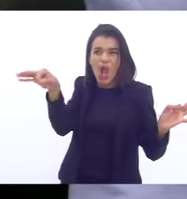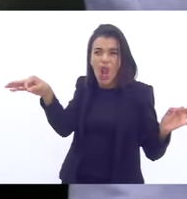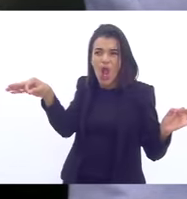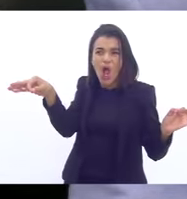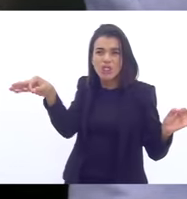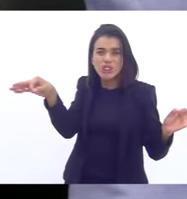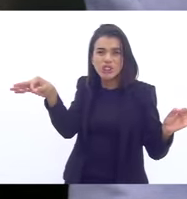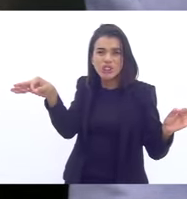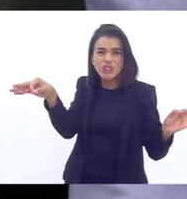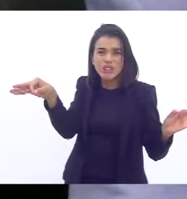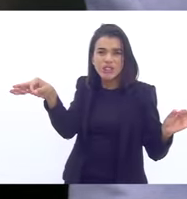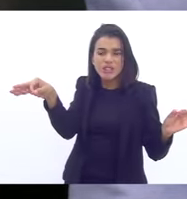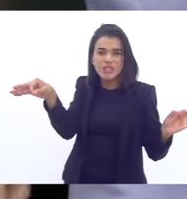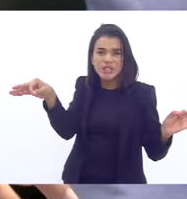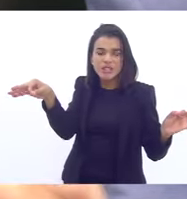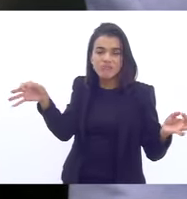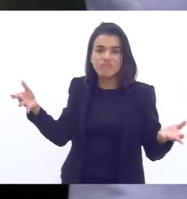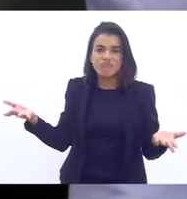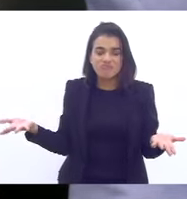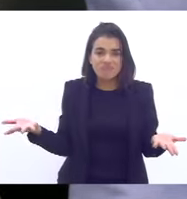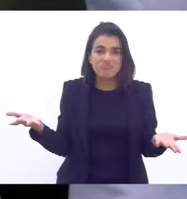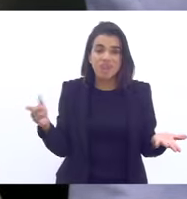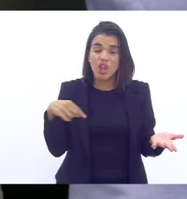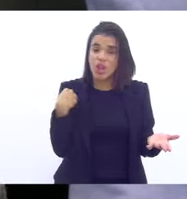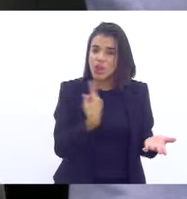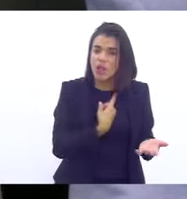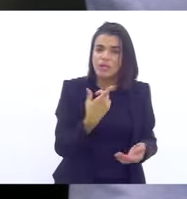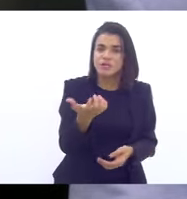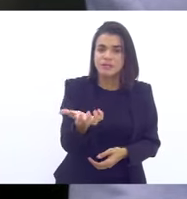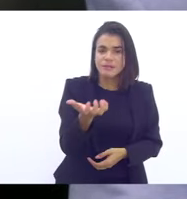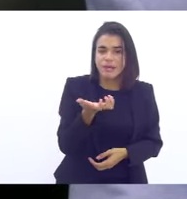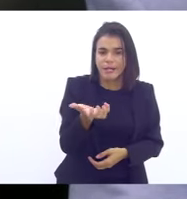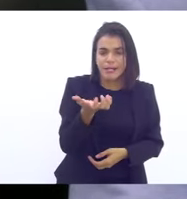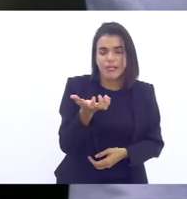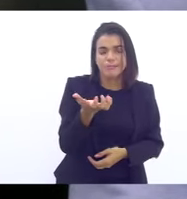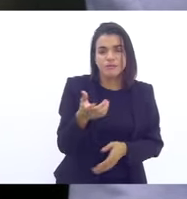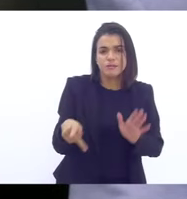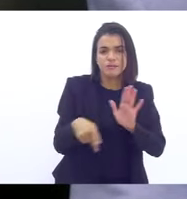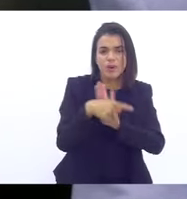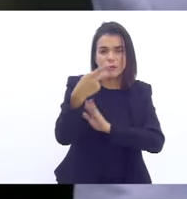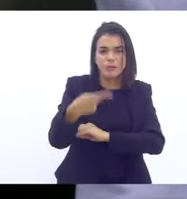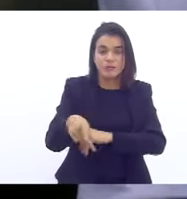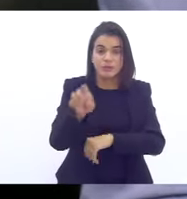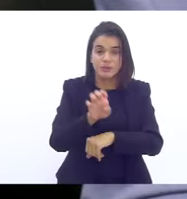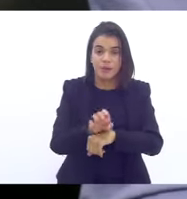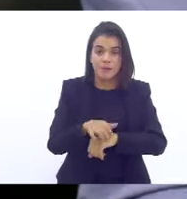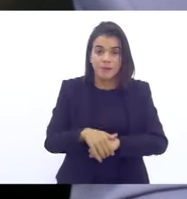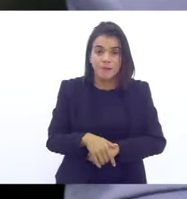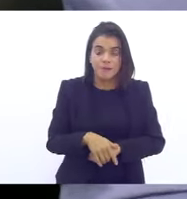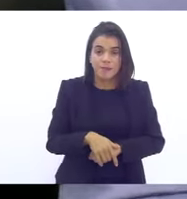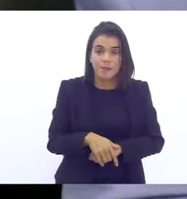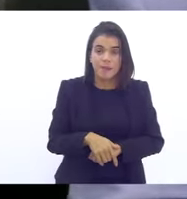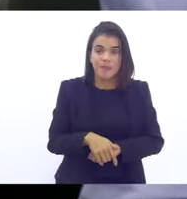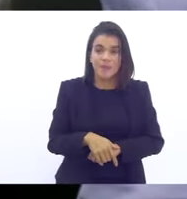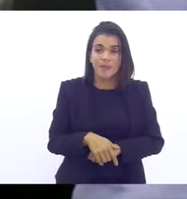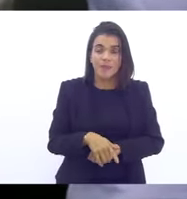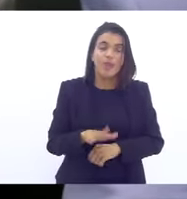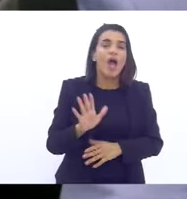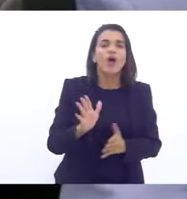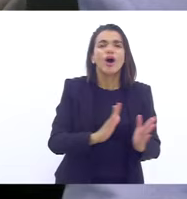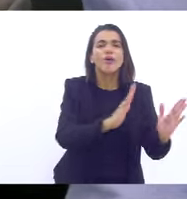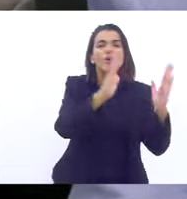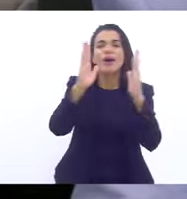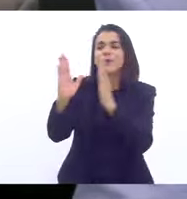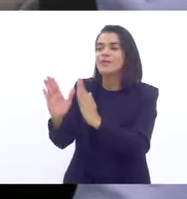estão distantes do que nós queremos para o nosso Estado. Quando você vai... Aí eu passo para um outro